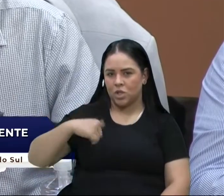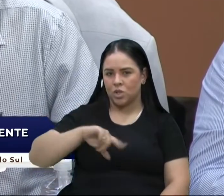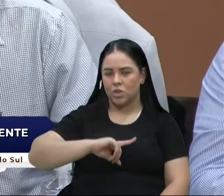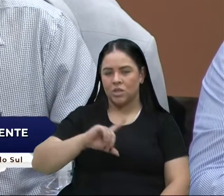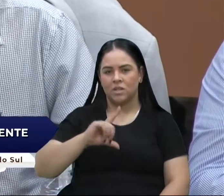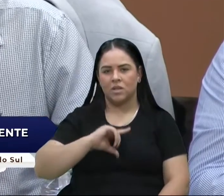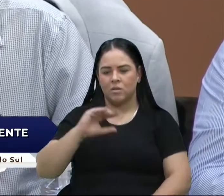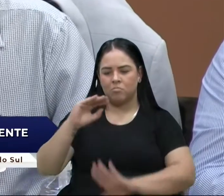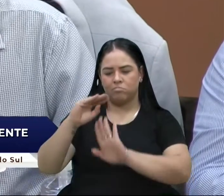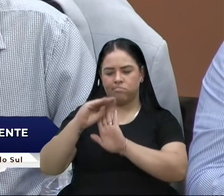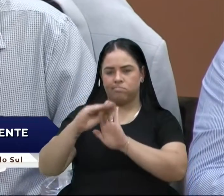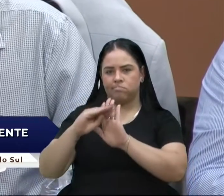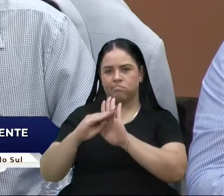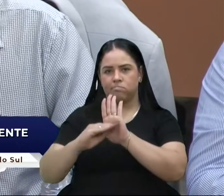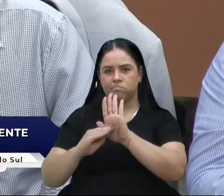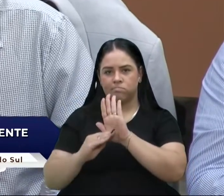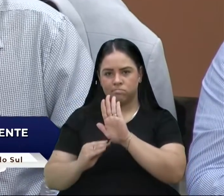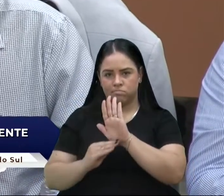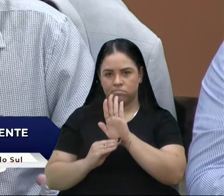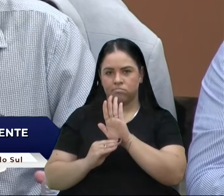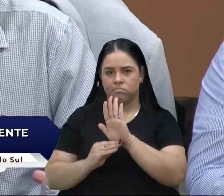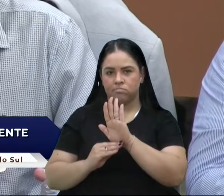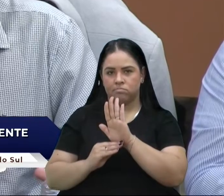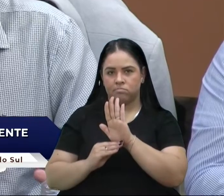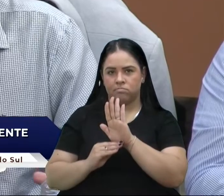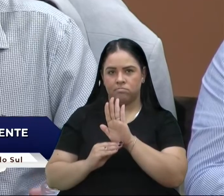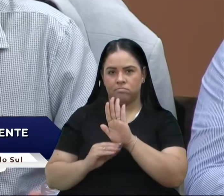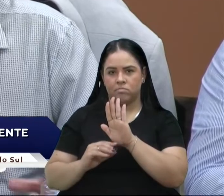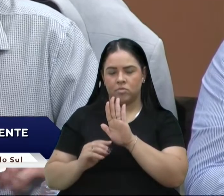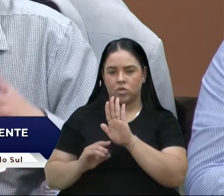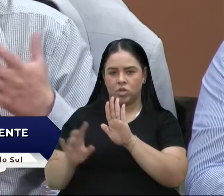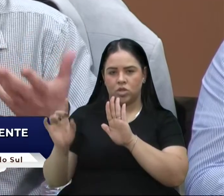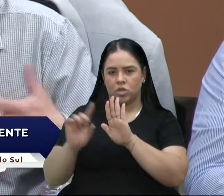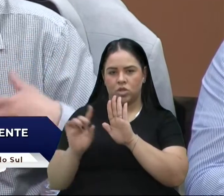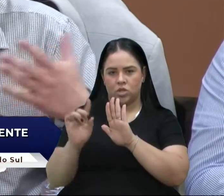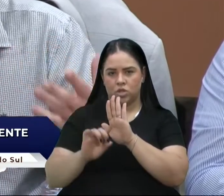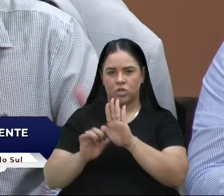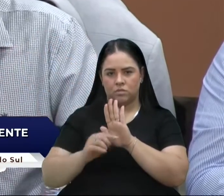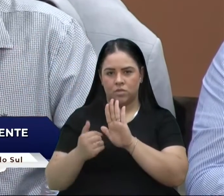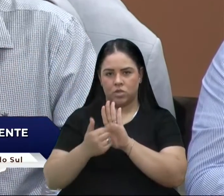cronograma de desabilitação. Claro que isso